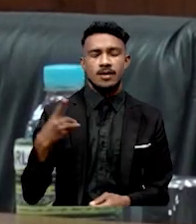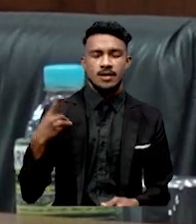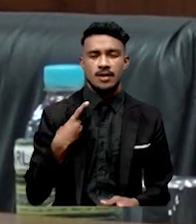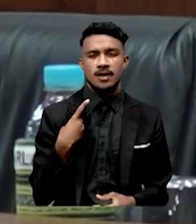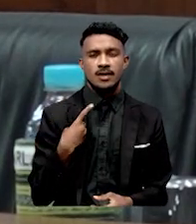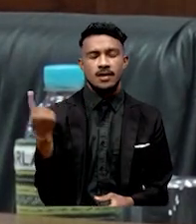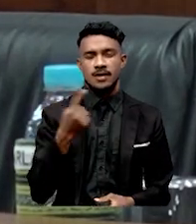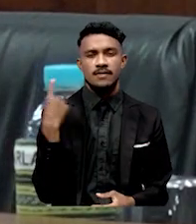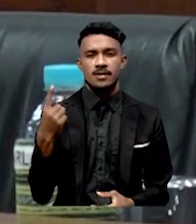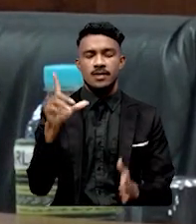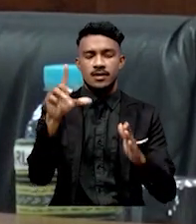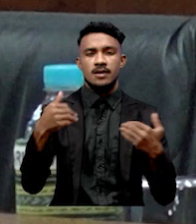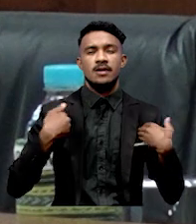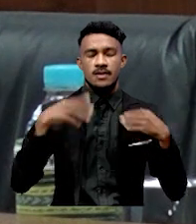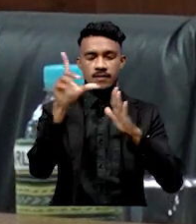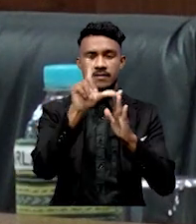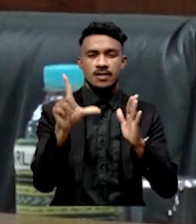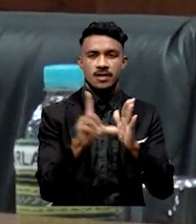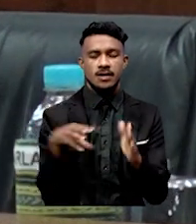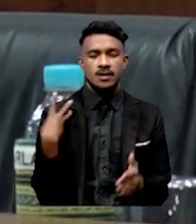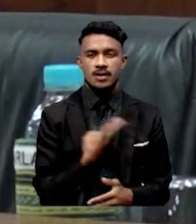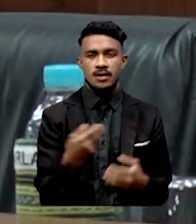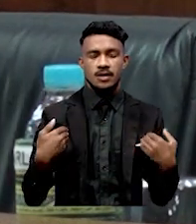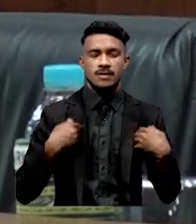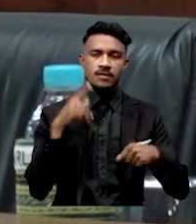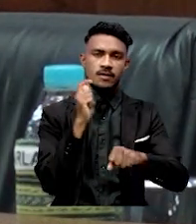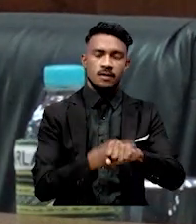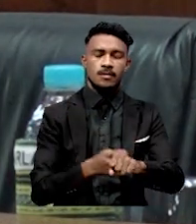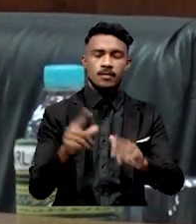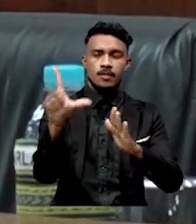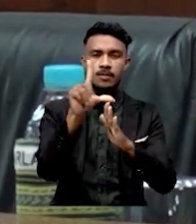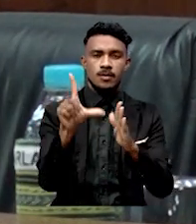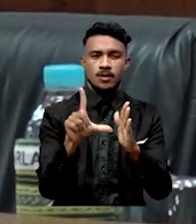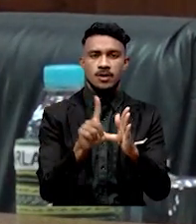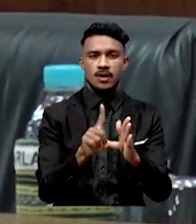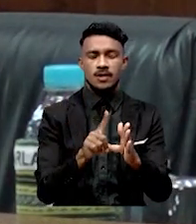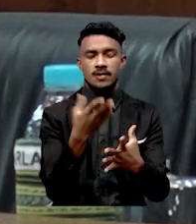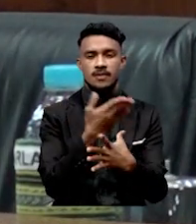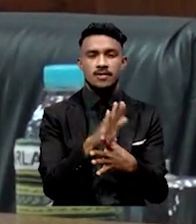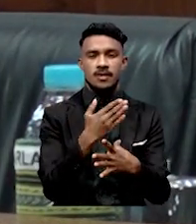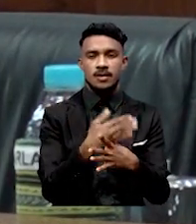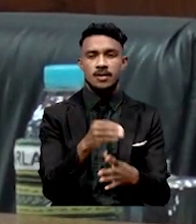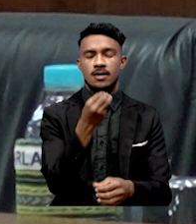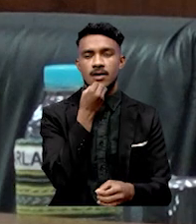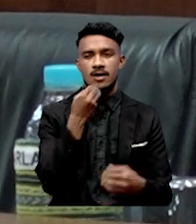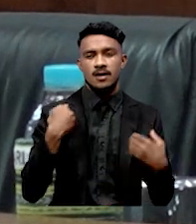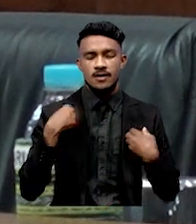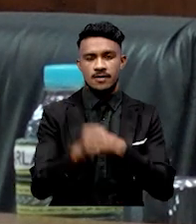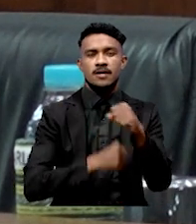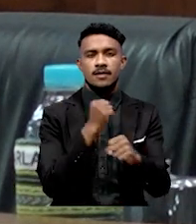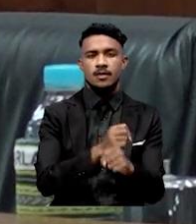sim, decreto-lei, situação, ira decreto-lei, cesta básica, moço, ia